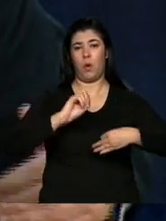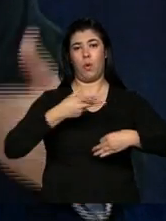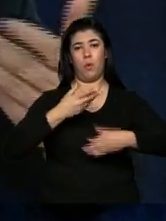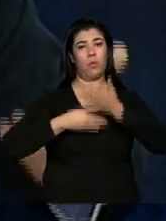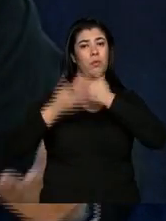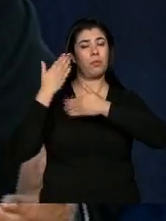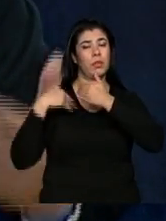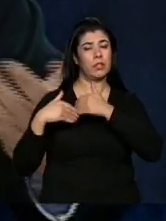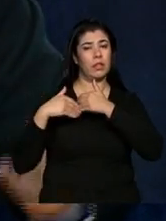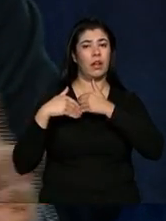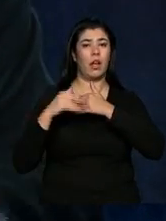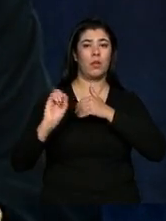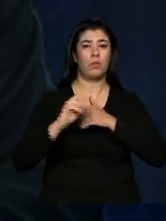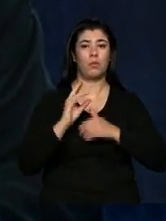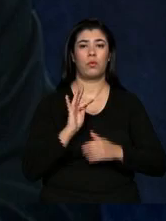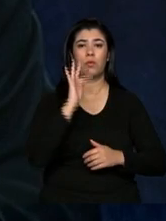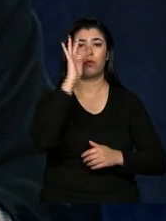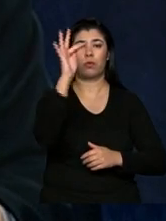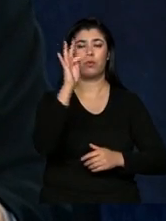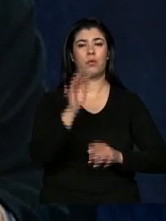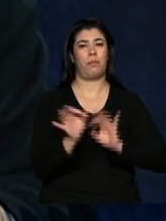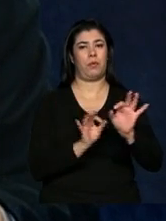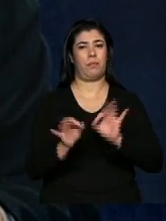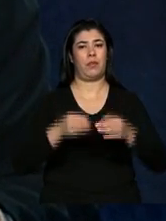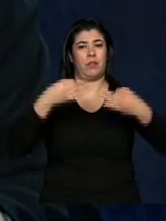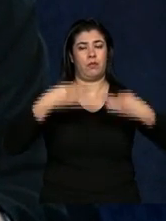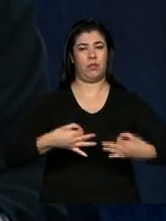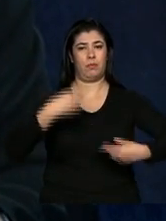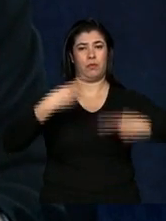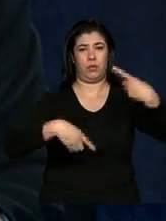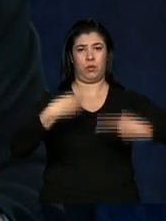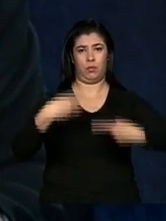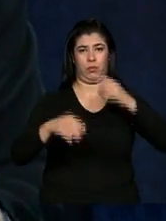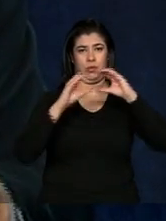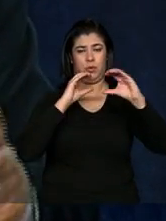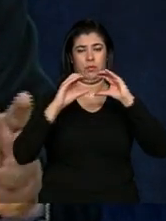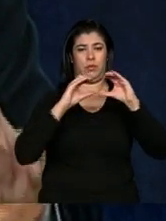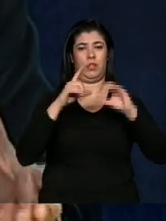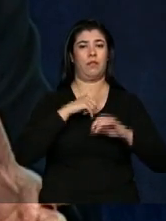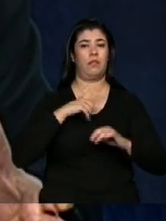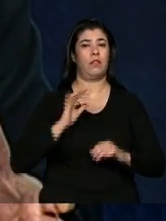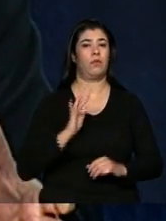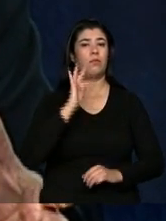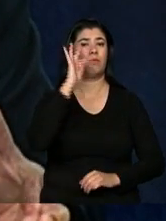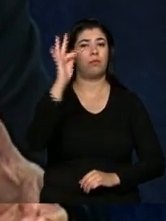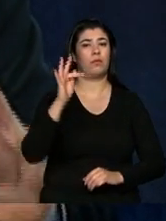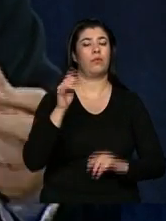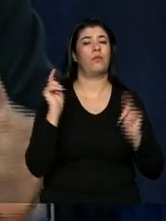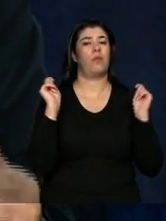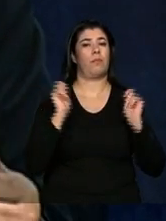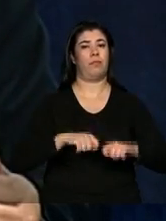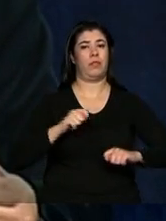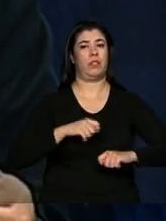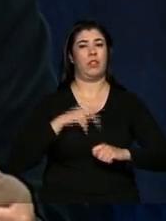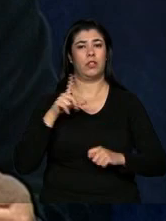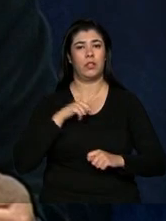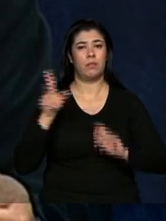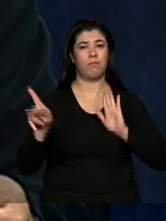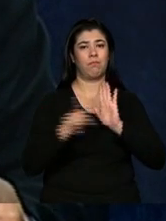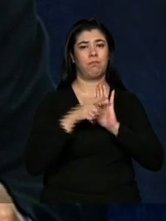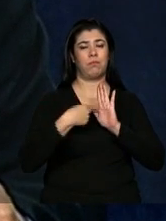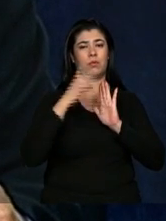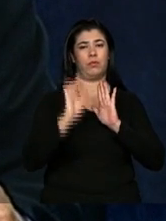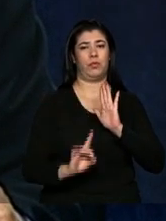prepararem daqui pra frente de maneira para enfrentar essa disputa terão uma capacidade de se apropriar melhor